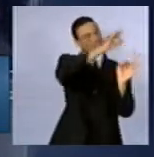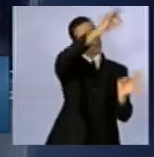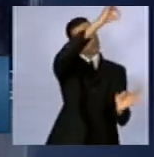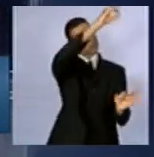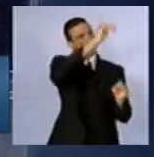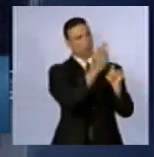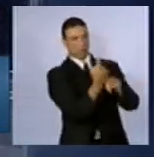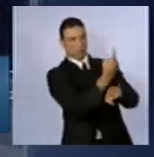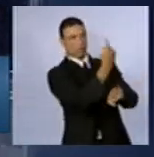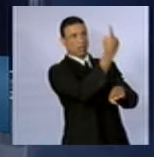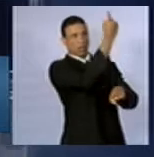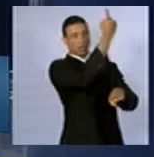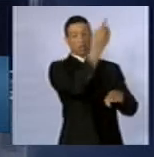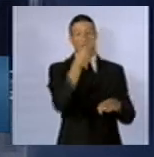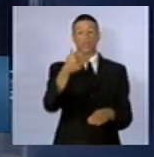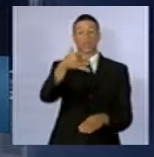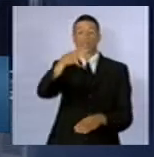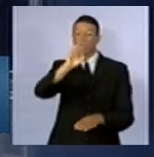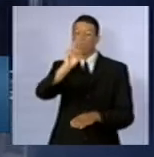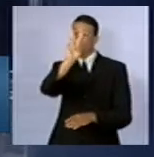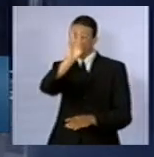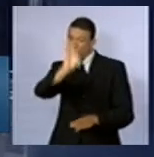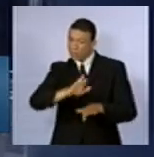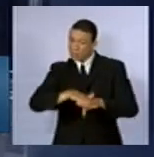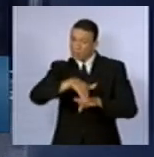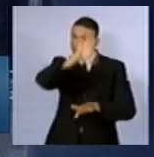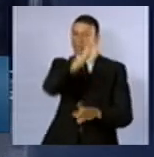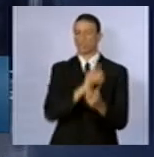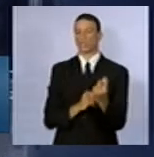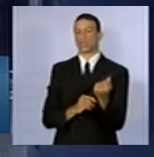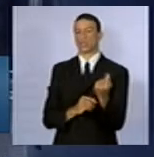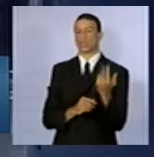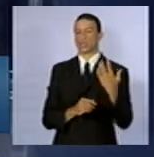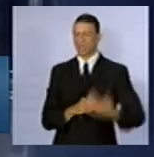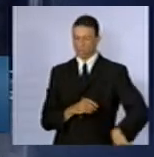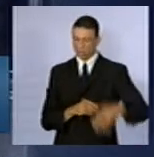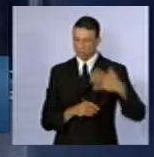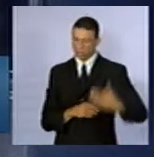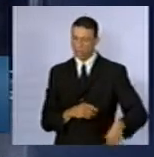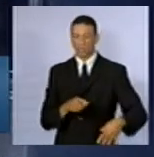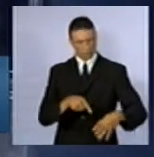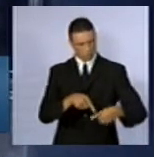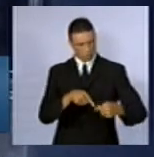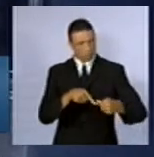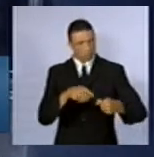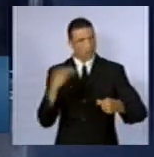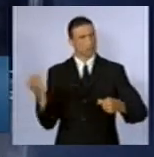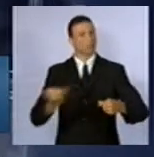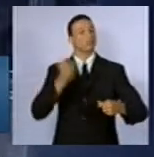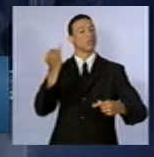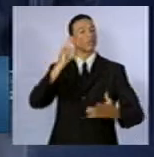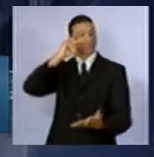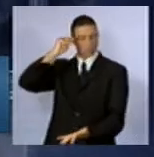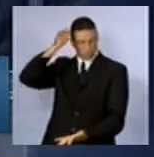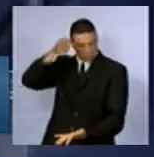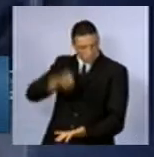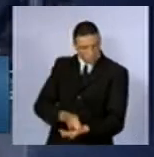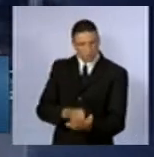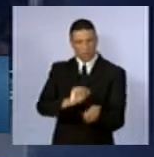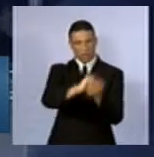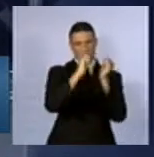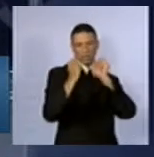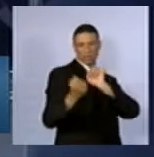elevados pode chegar a 10 vezes o valor de uma linha aérea então o custo é muito importante aí na decisão de alternativa